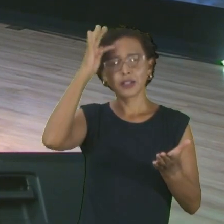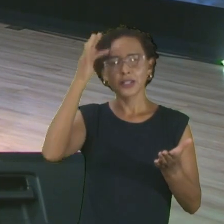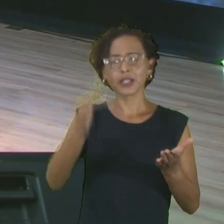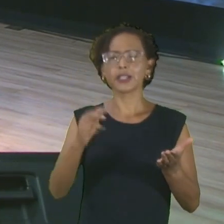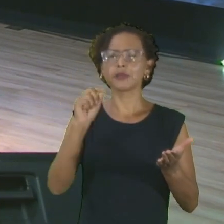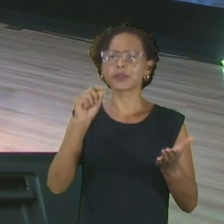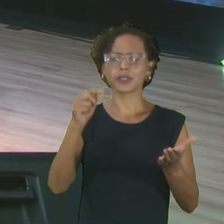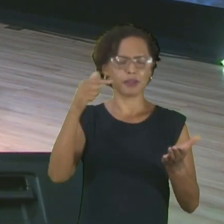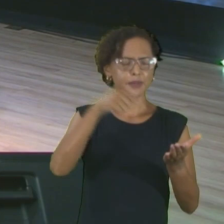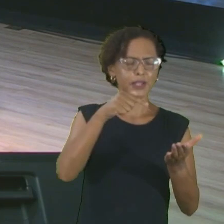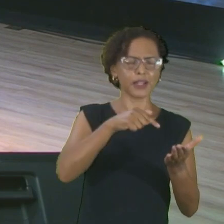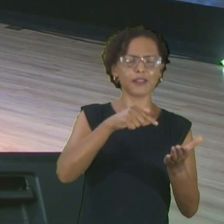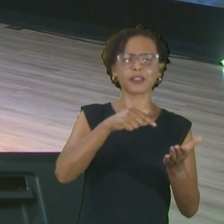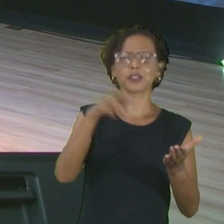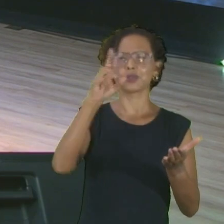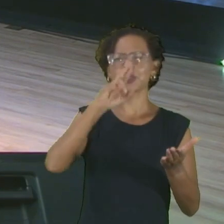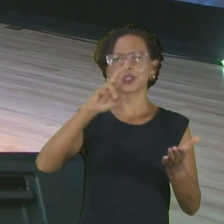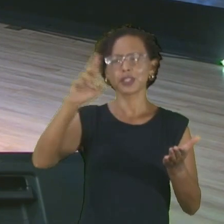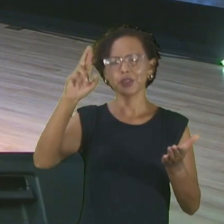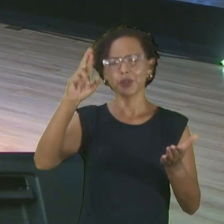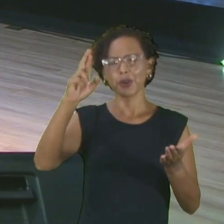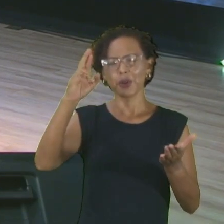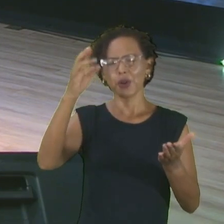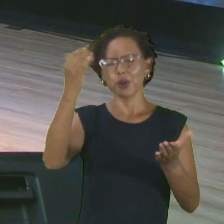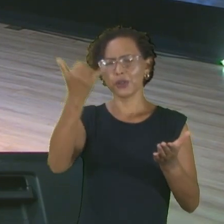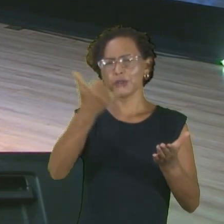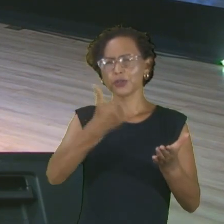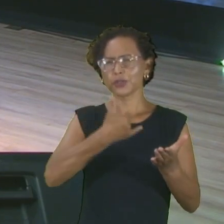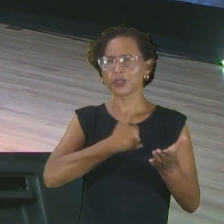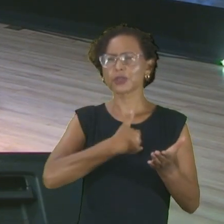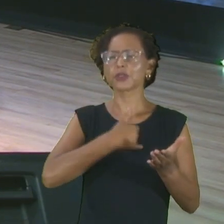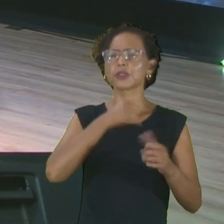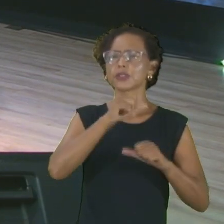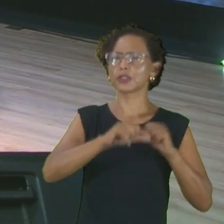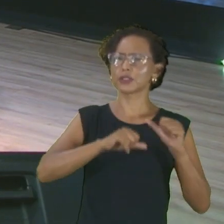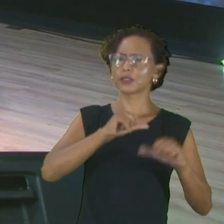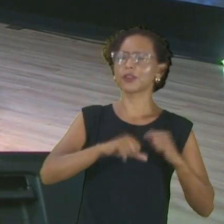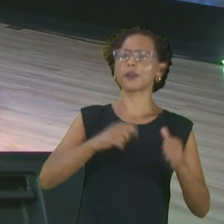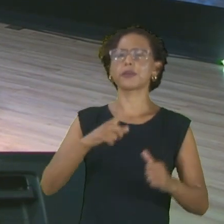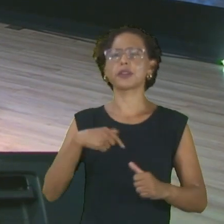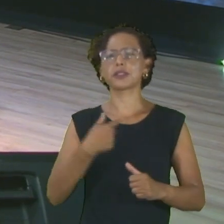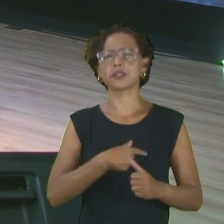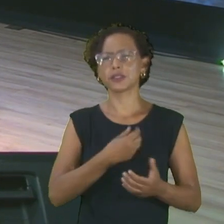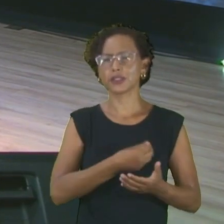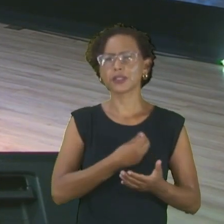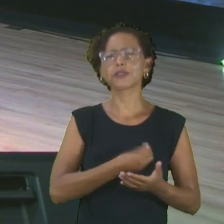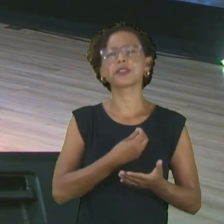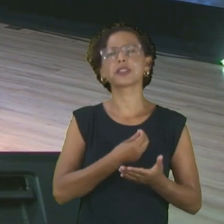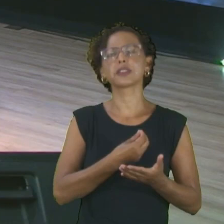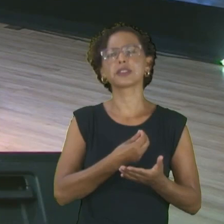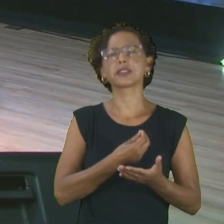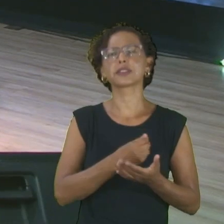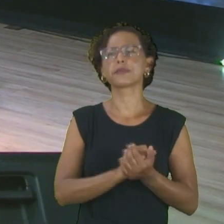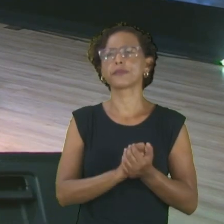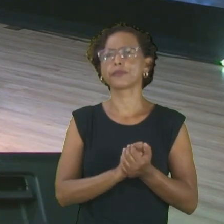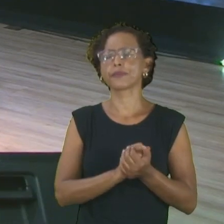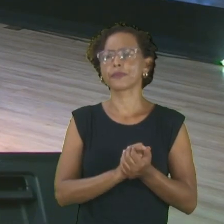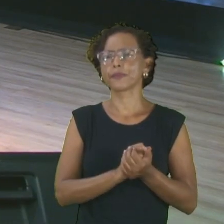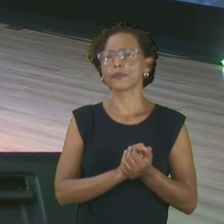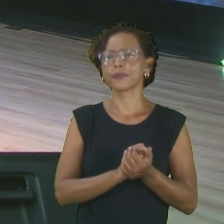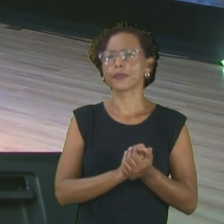nos sustenta, nos alimenta, nos dá ânimo, nos dá substância